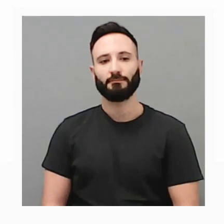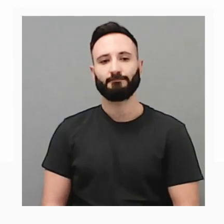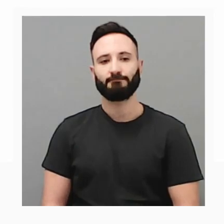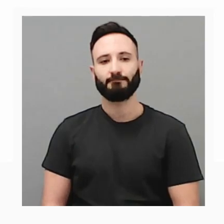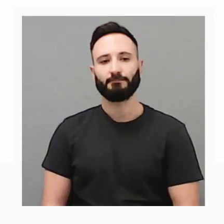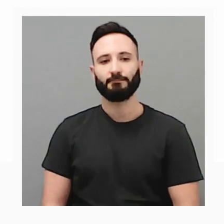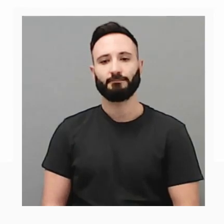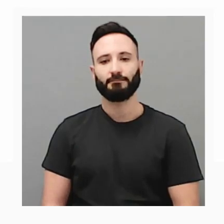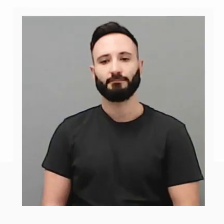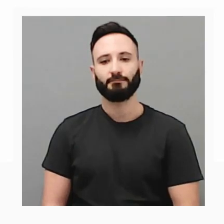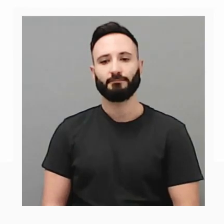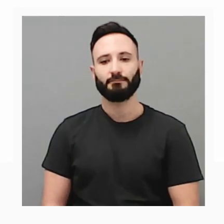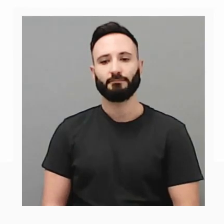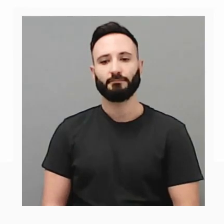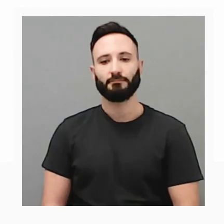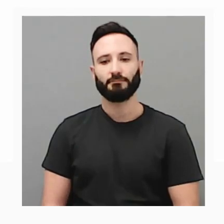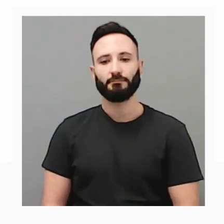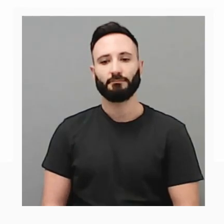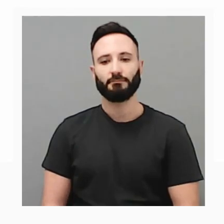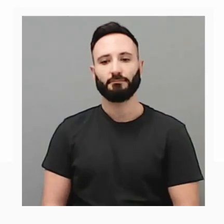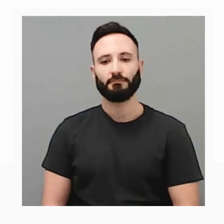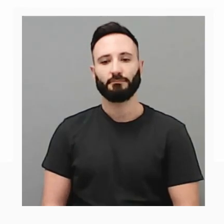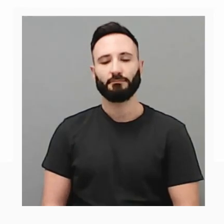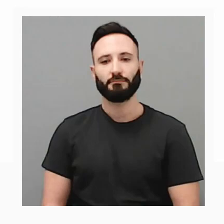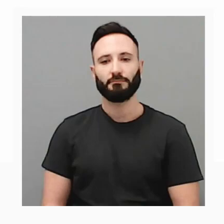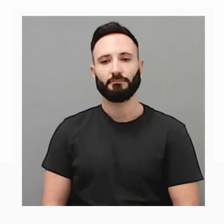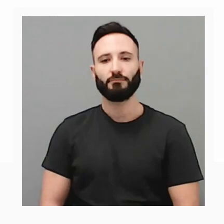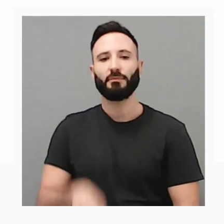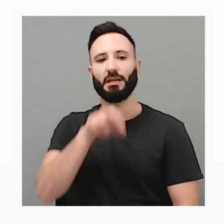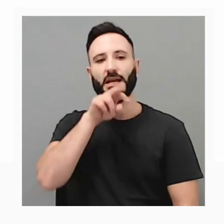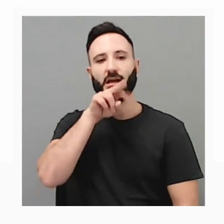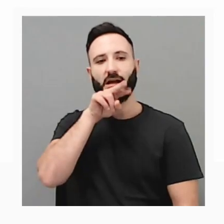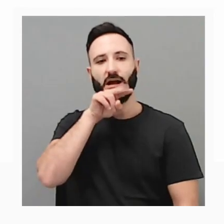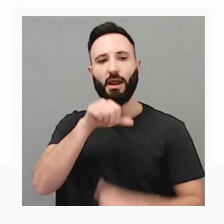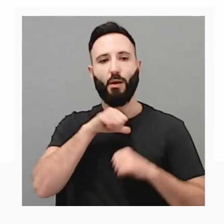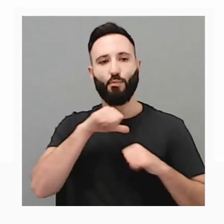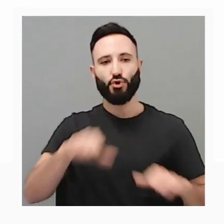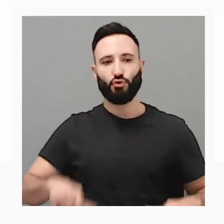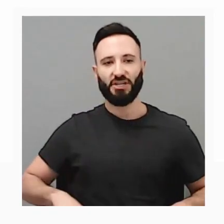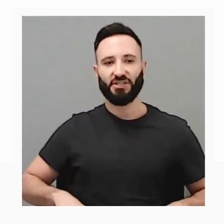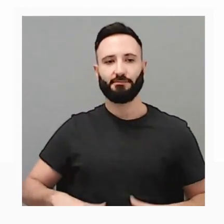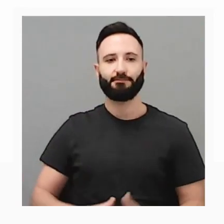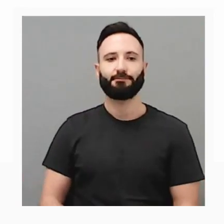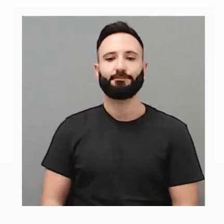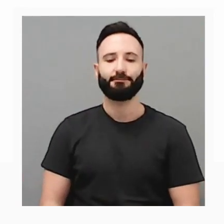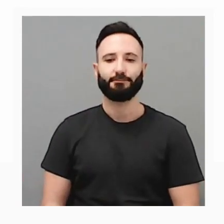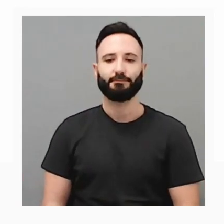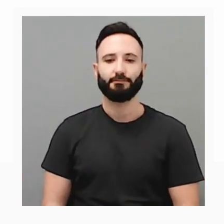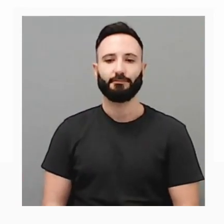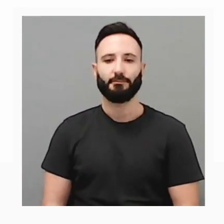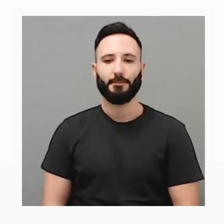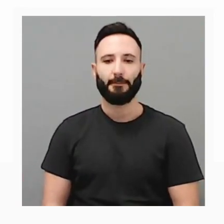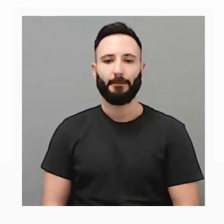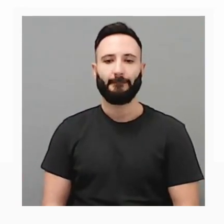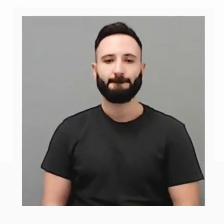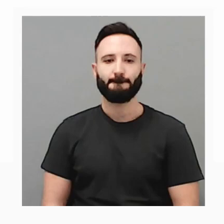é a inteligência artificial. Portanto, a utilização de métodos e algoritmos computacionais de elevado calibre, que no fundo